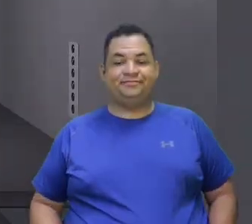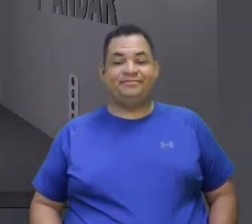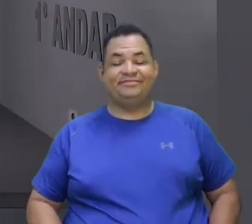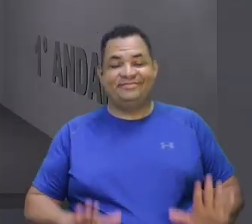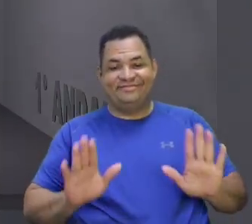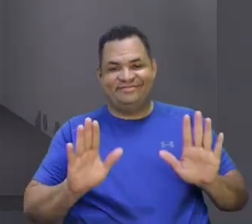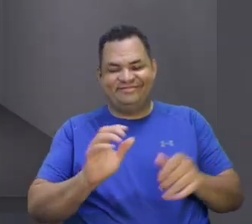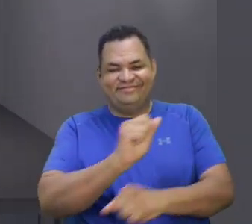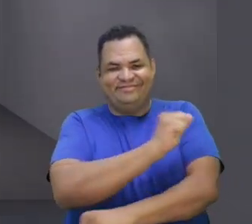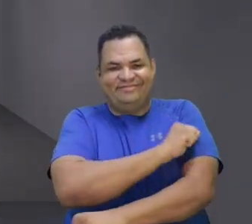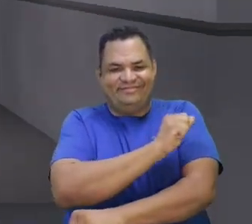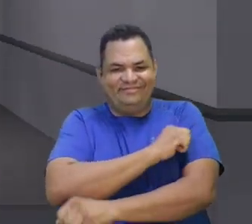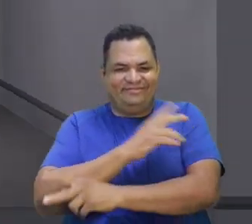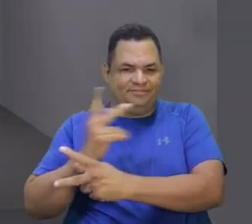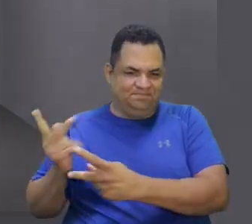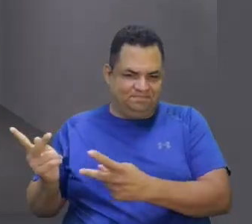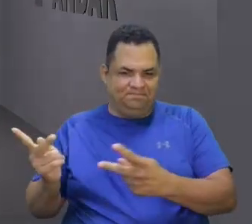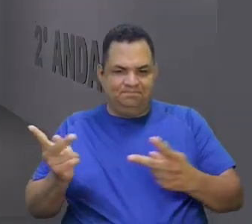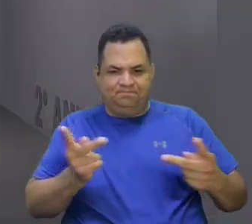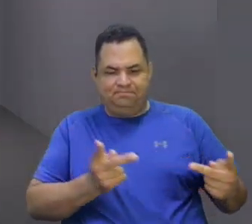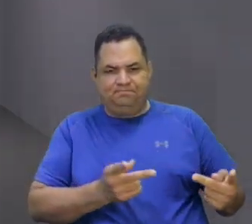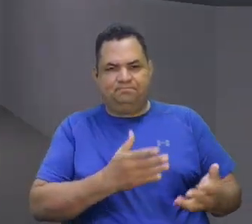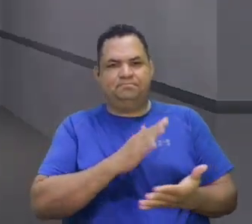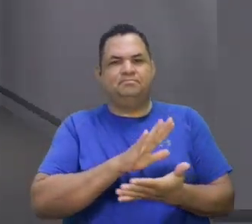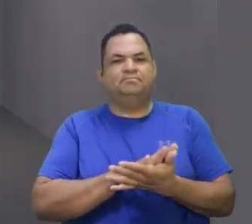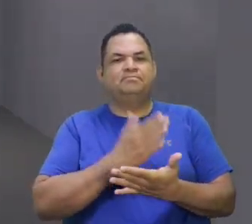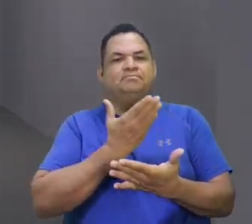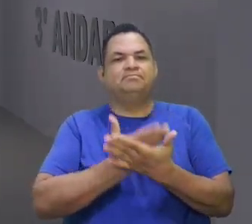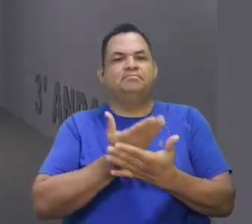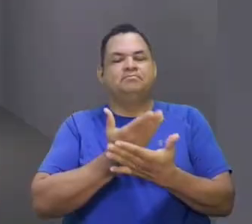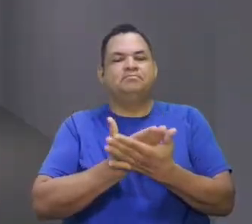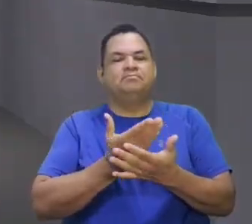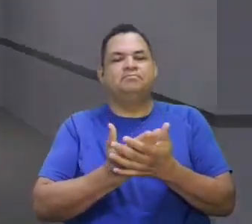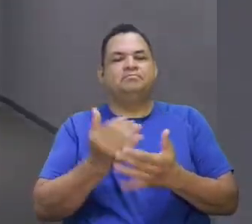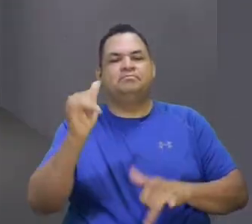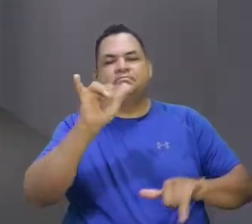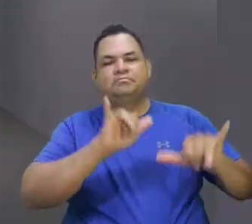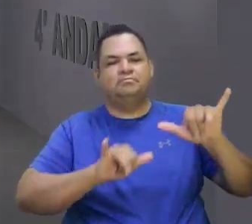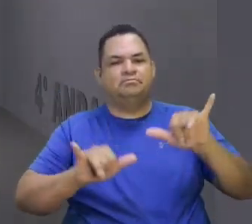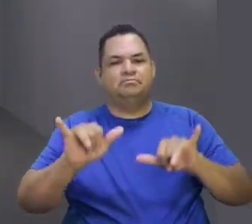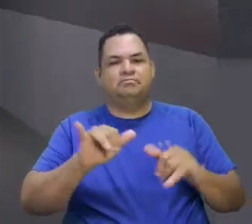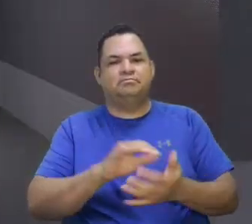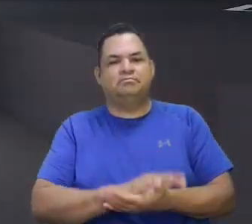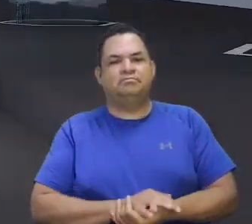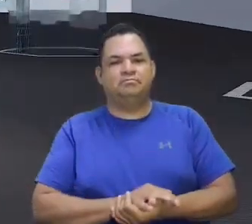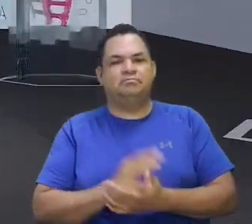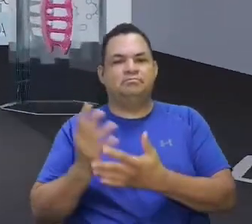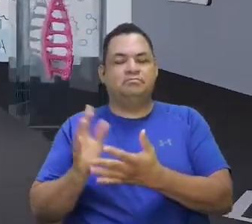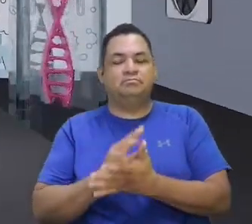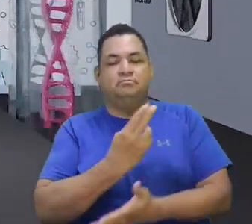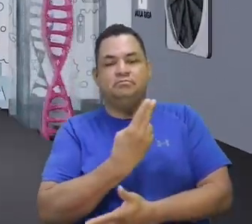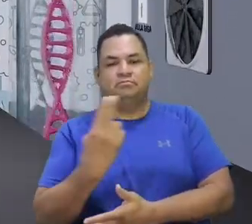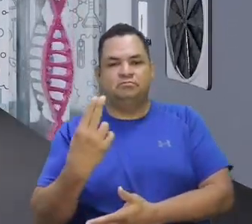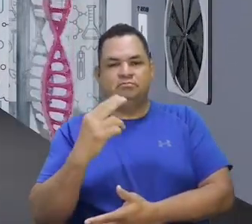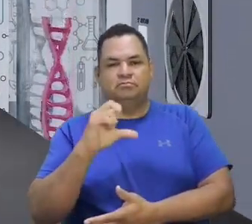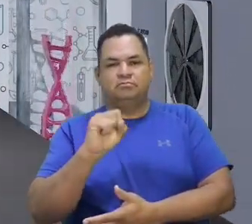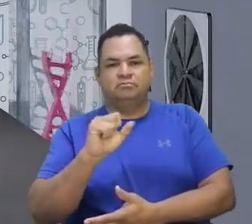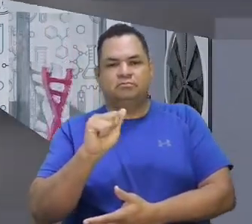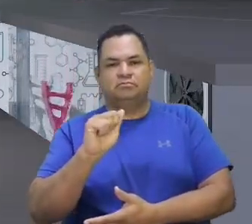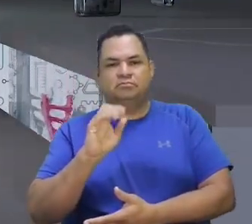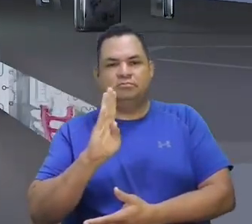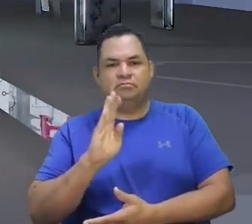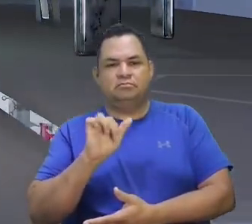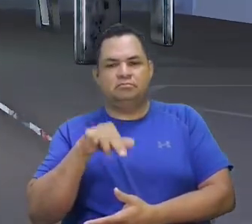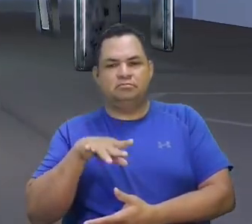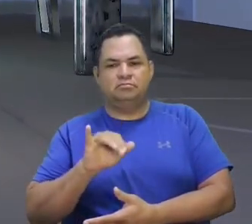Fala galerinha, sejam bem-vindos a mais uma aula de Química. Eu sou a professora Sabrina e hoje nós